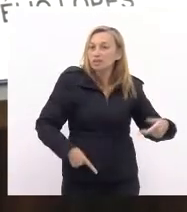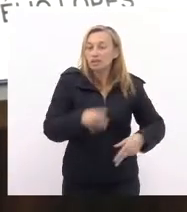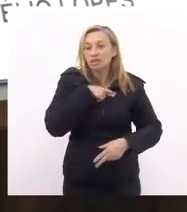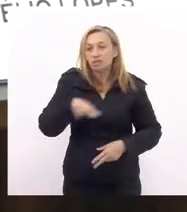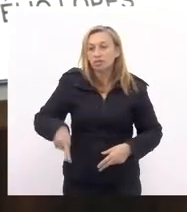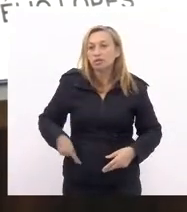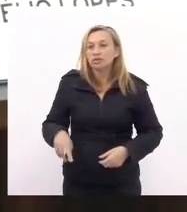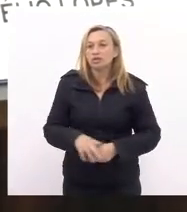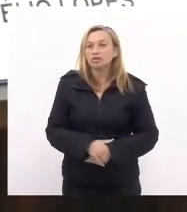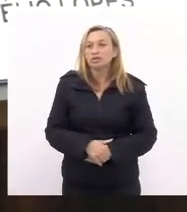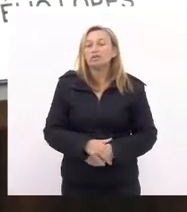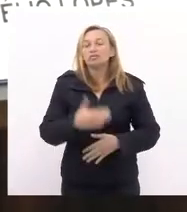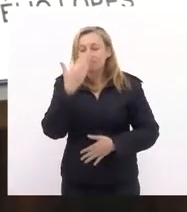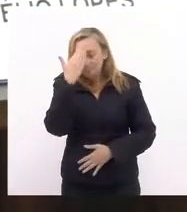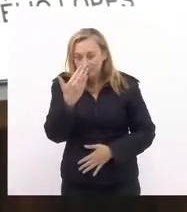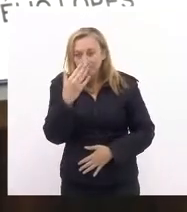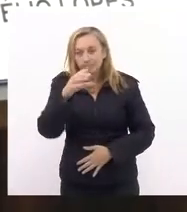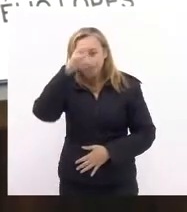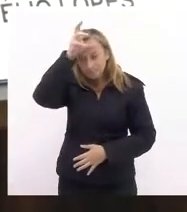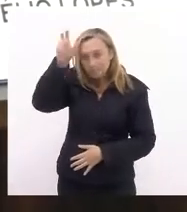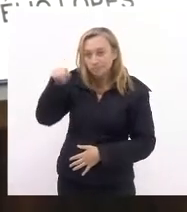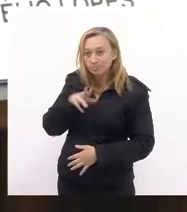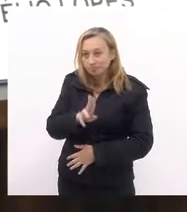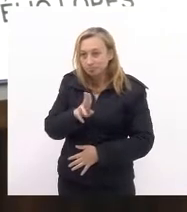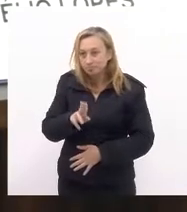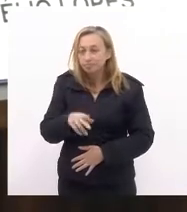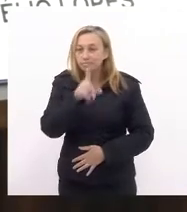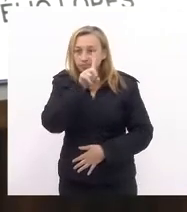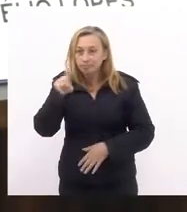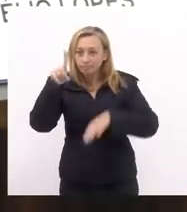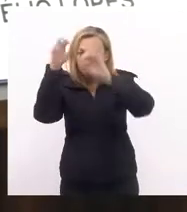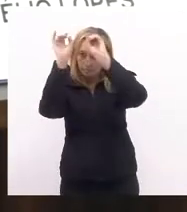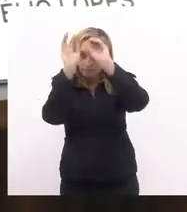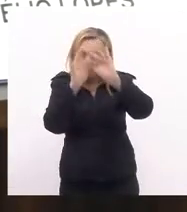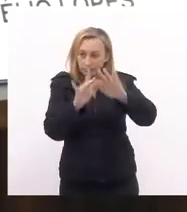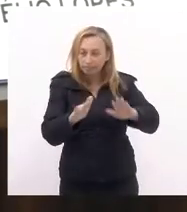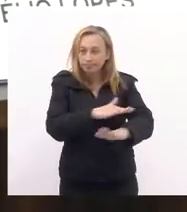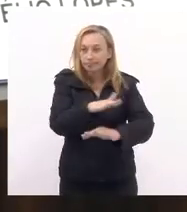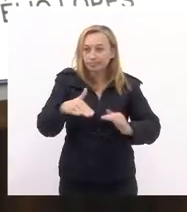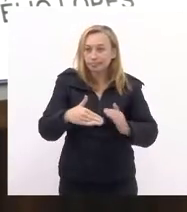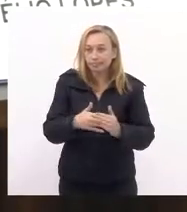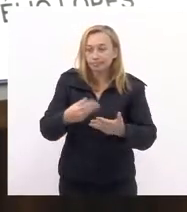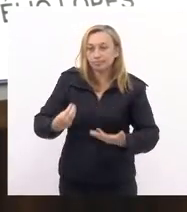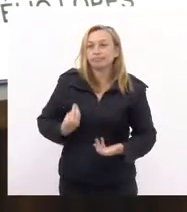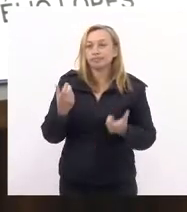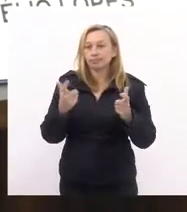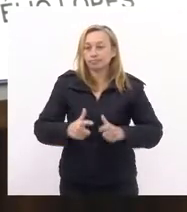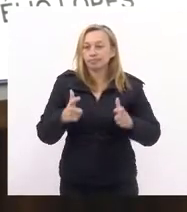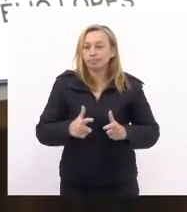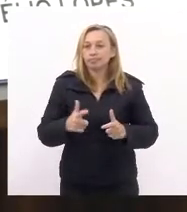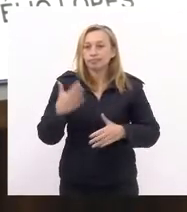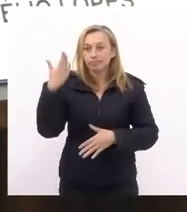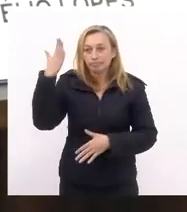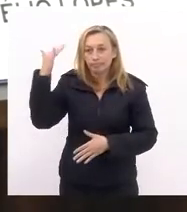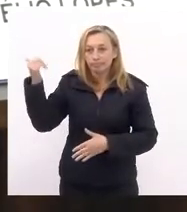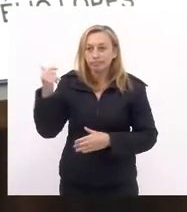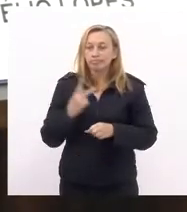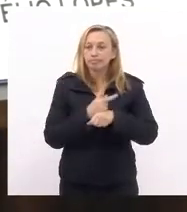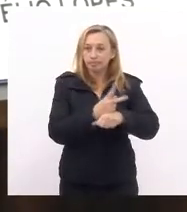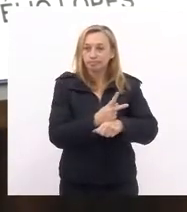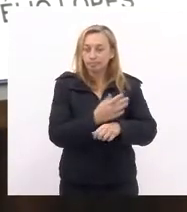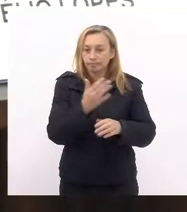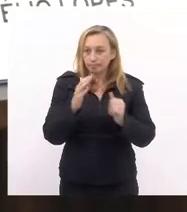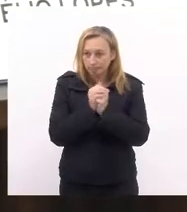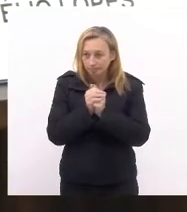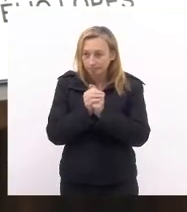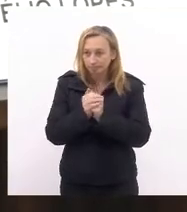República. Então, muito obrigado, tia Ju, que Deus abençoe a todos que aqui estão presentes e tenha sucesso com esse título.